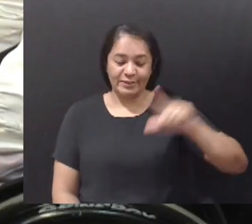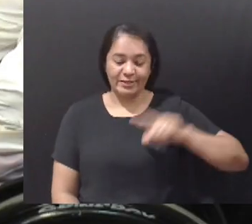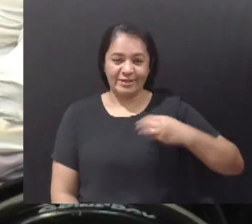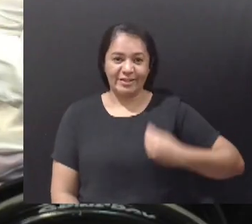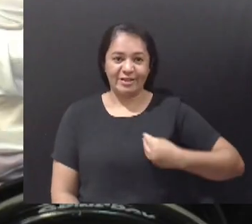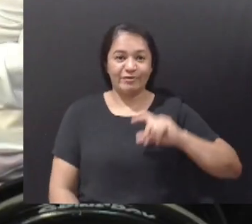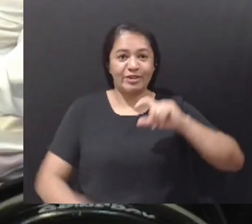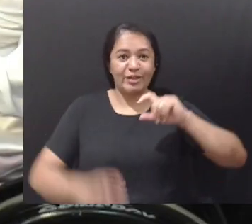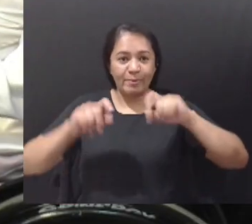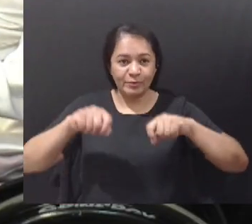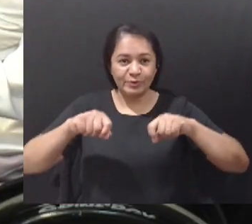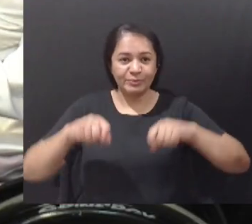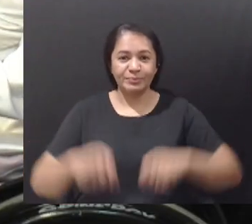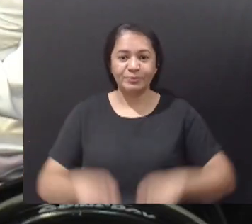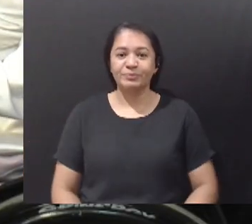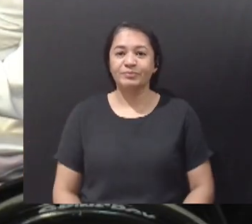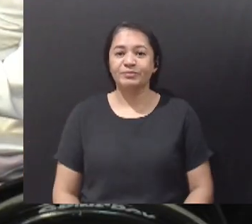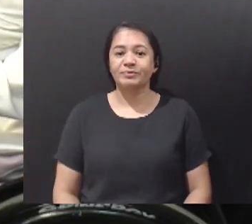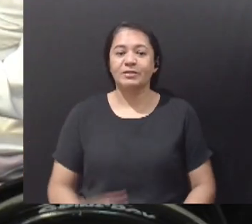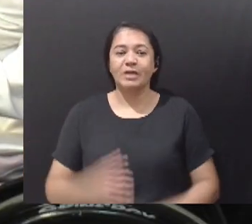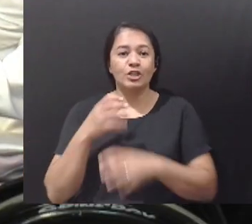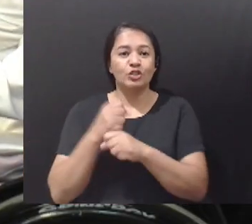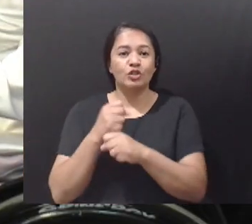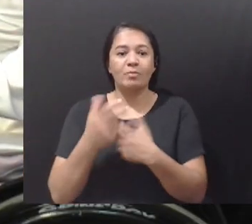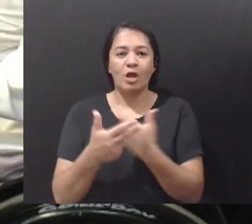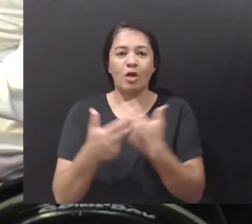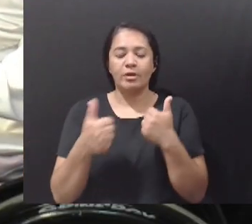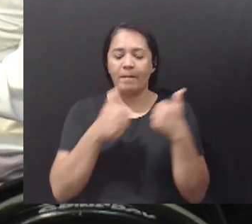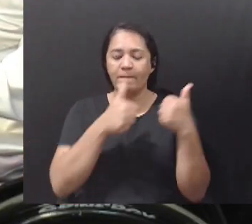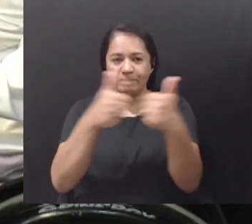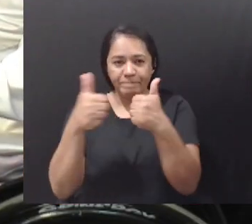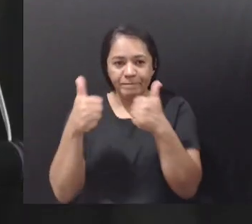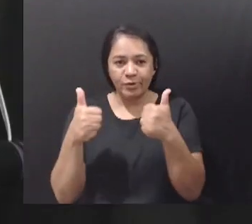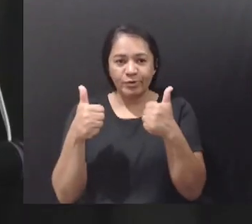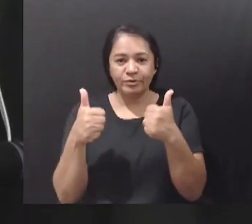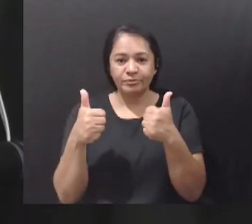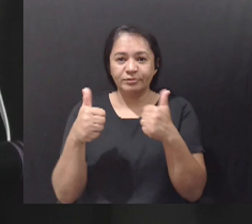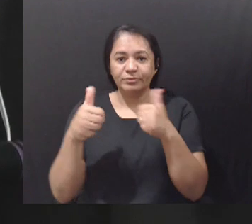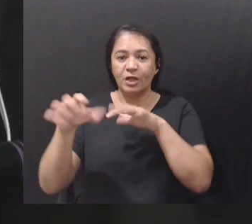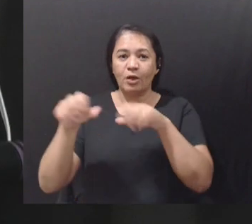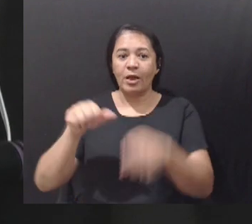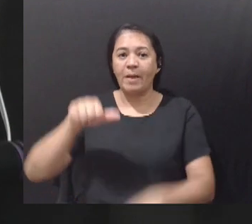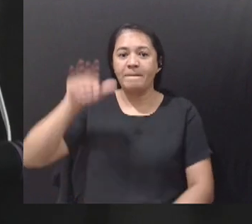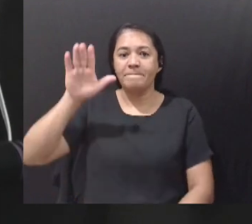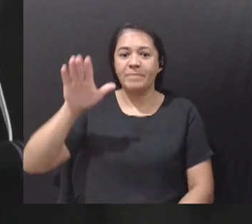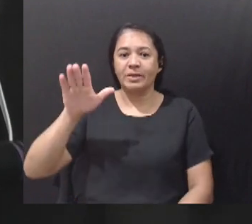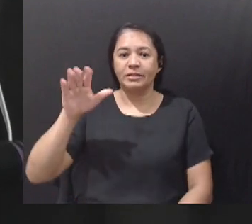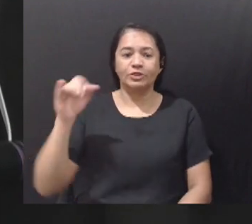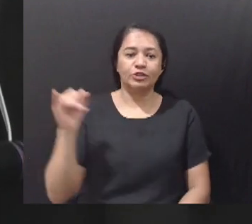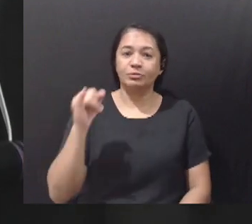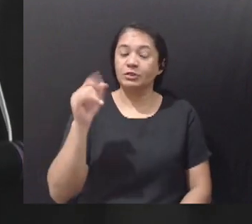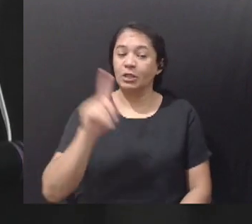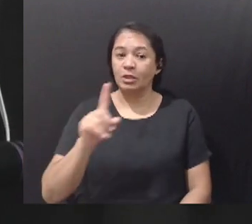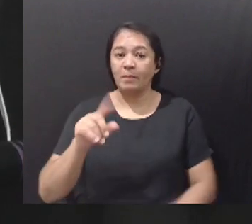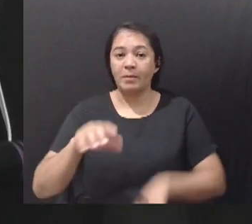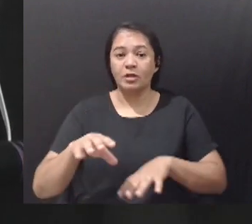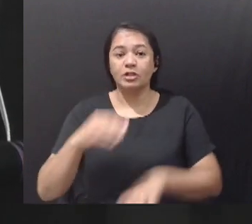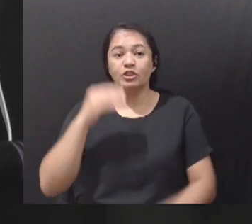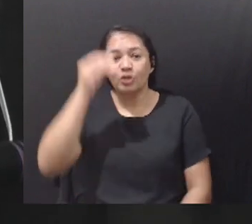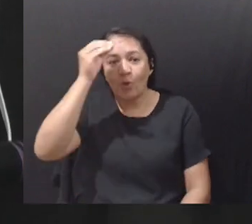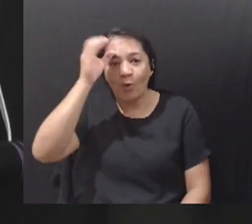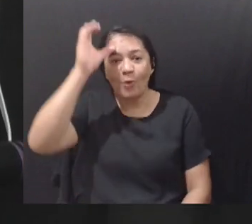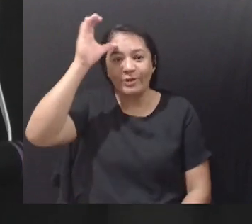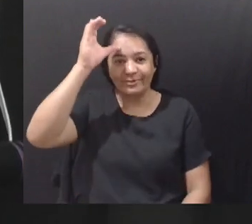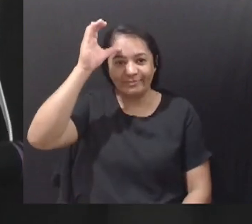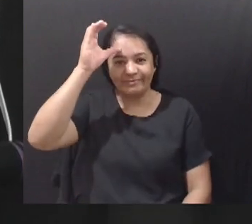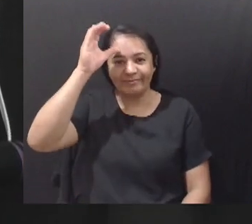vida tem que somar como uma coisa positiva. É uma graduação a mais, não de importância, uma graduação a mais de conhecimento. E quando